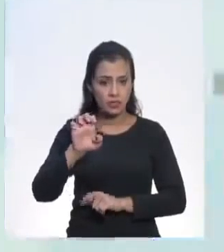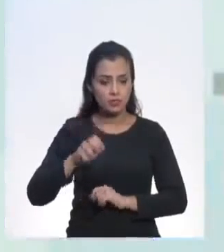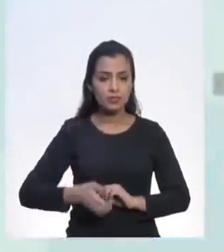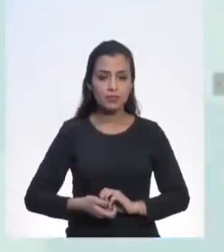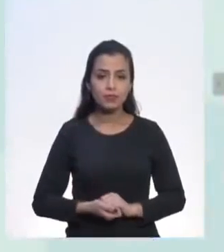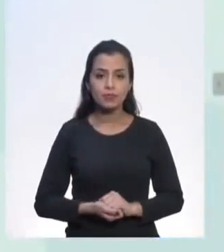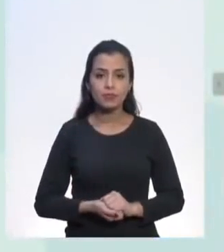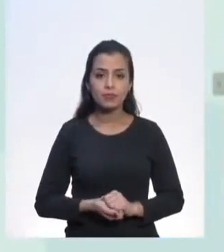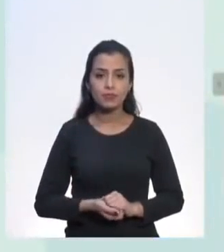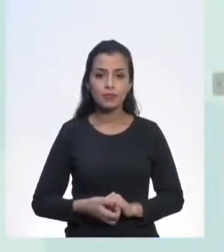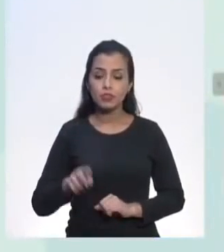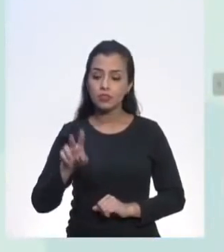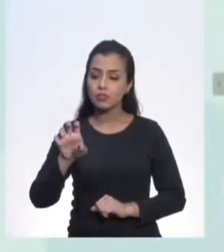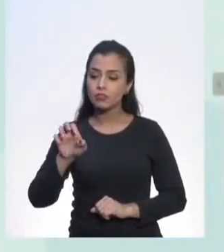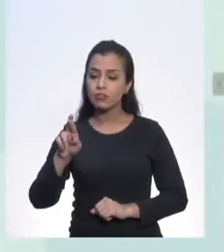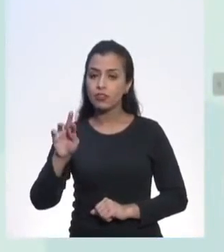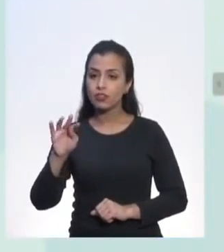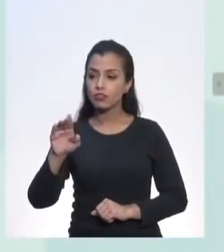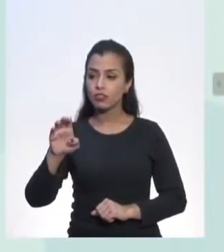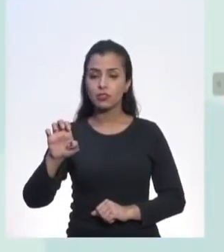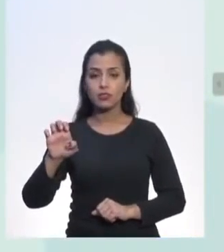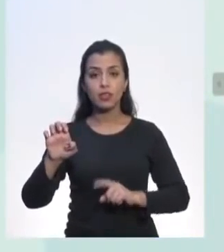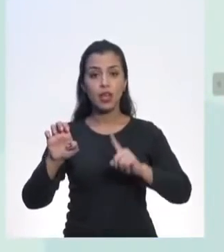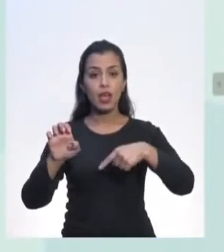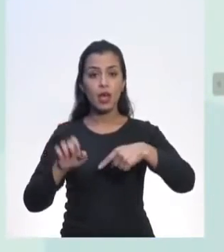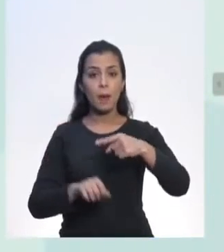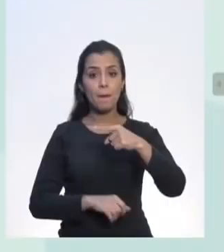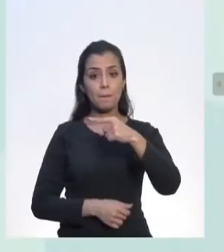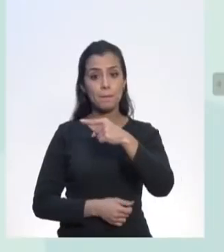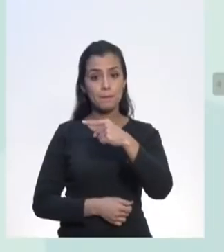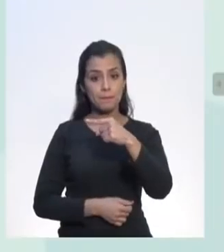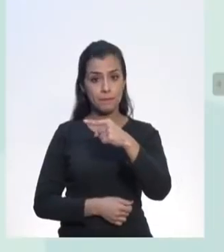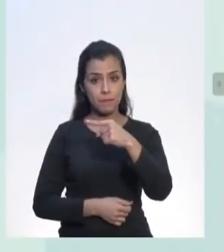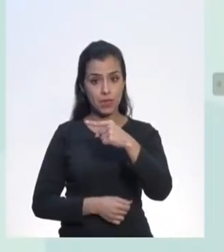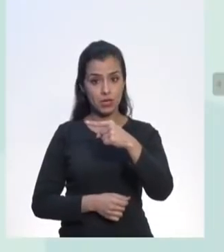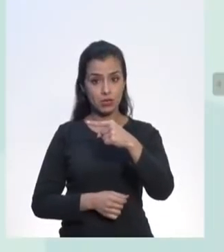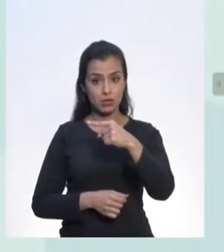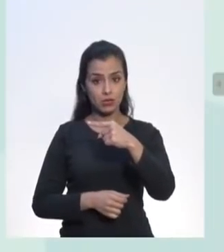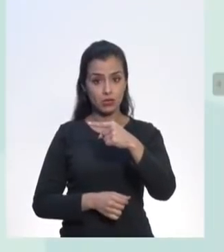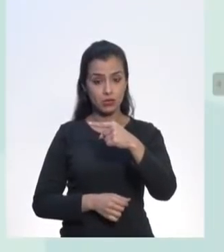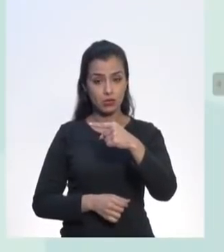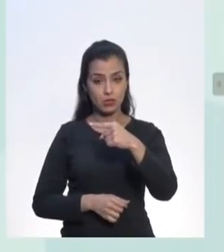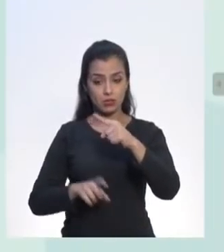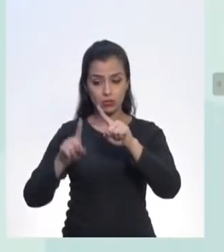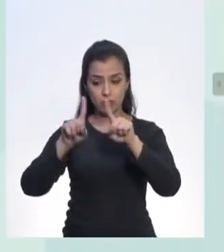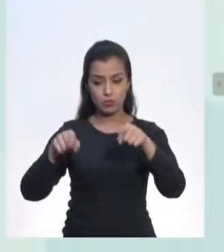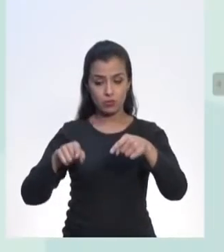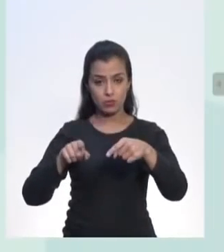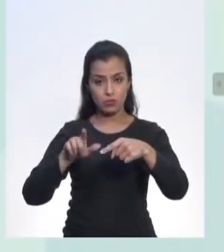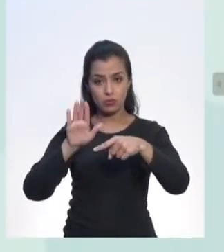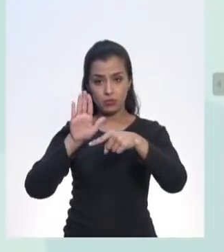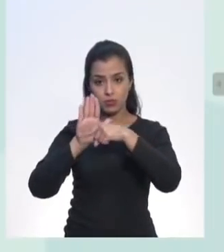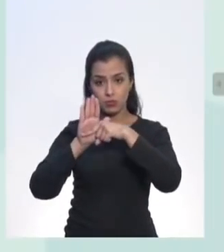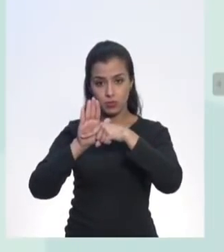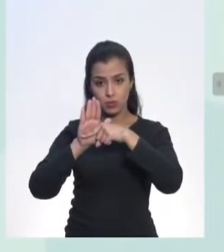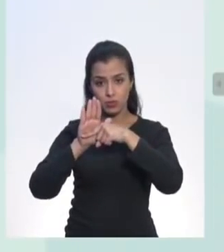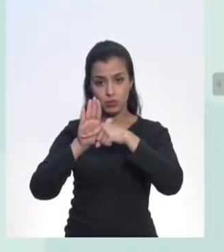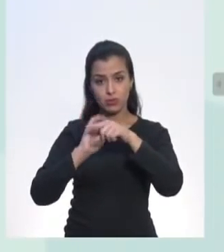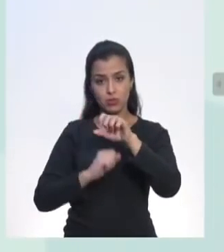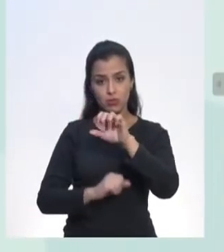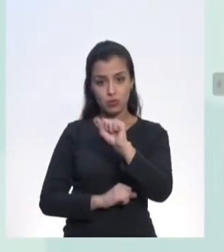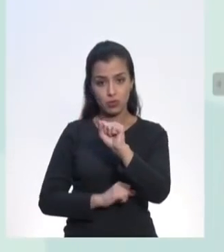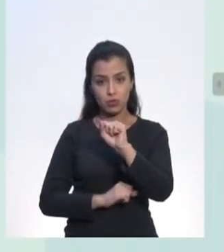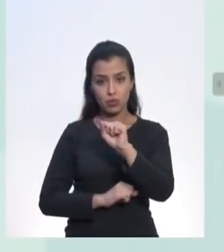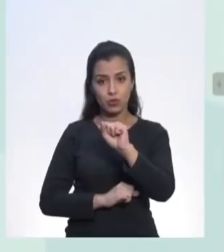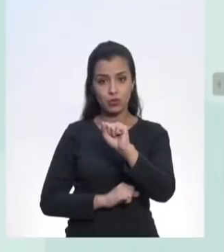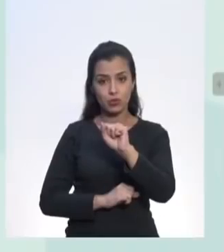o vértice vai ser menos o b, que é negativo, vai dentro dos parênteses, sobre 2